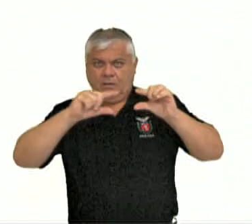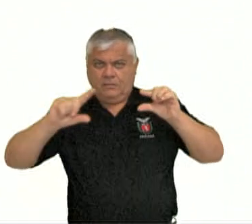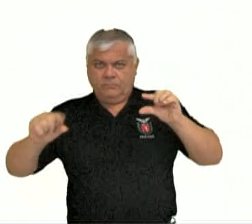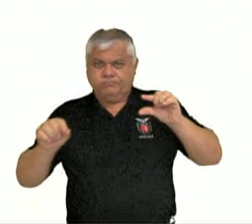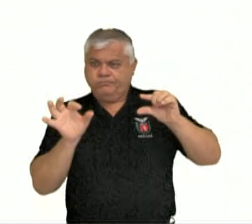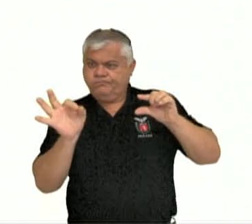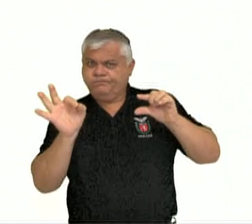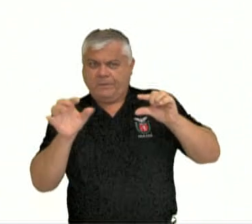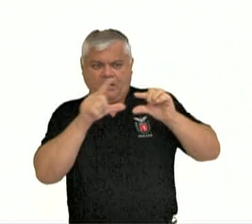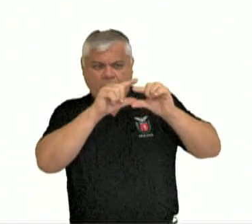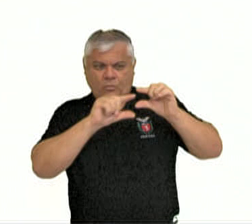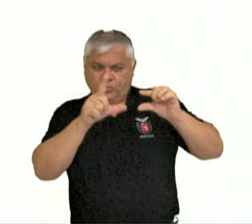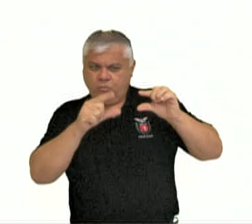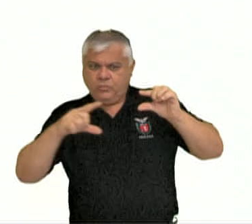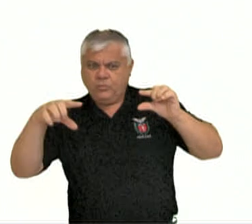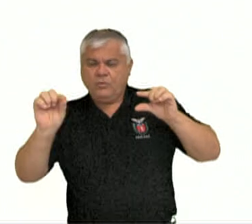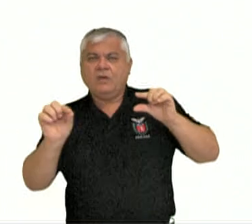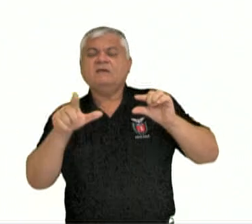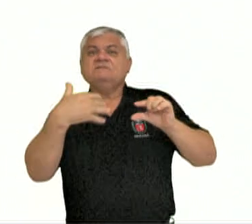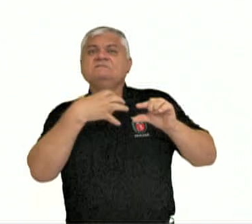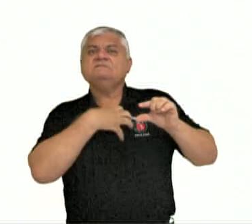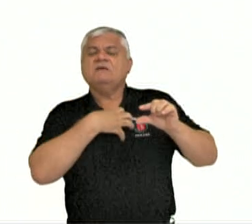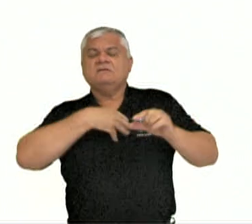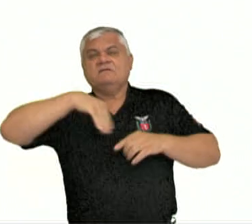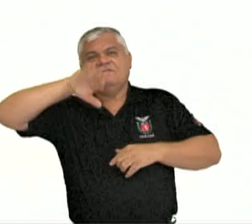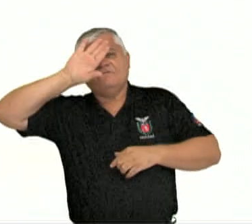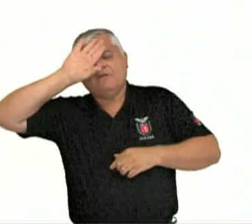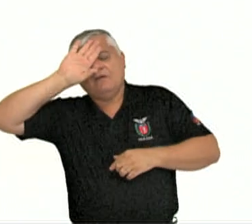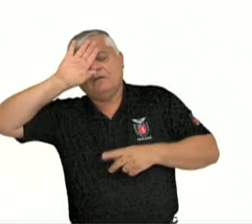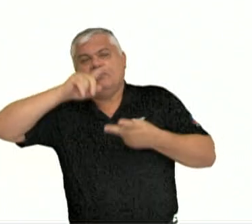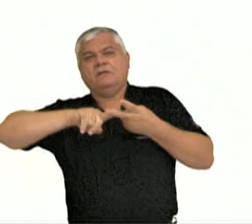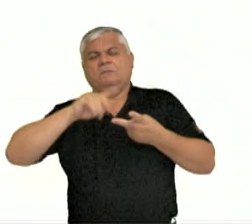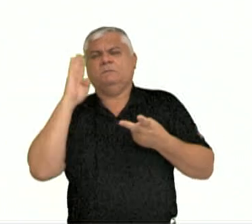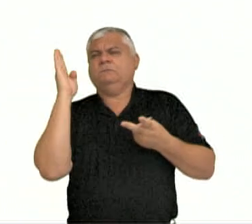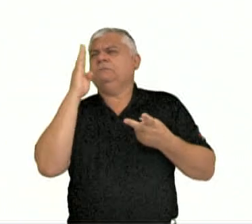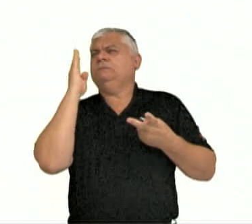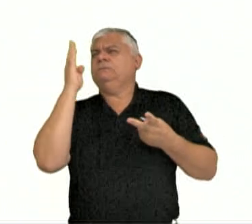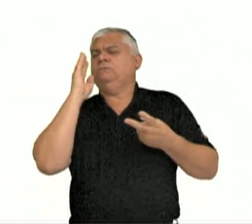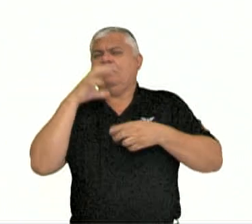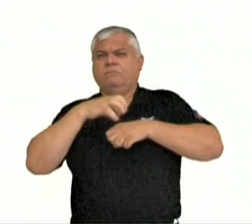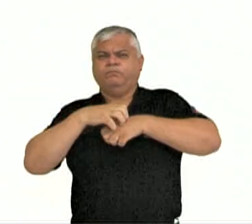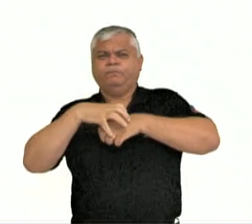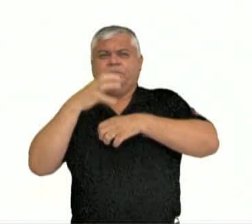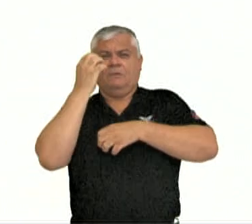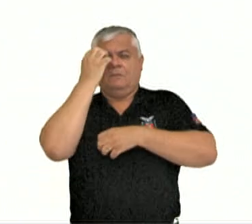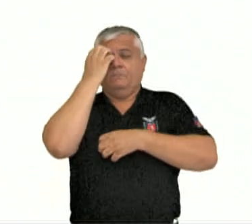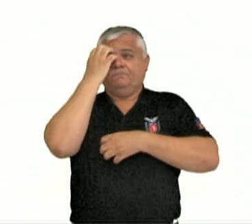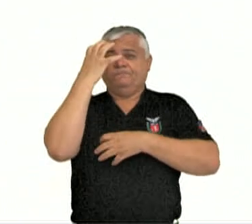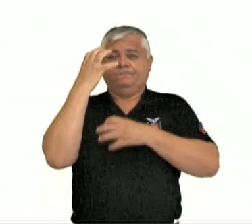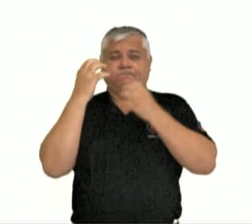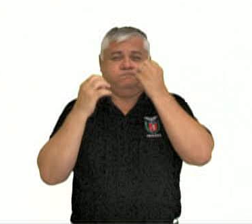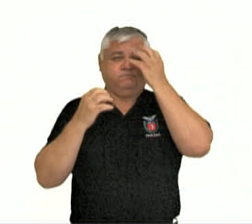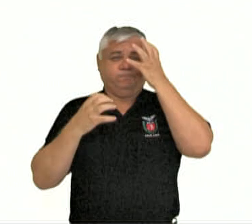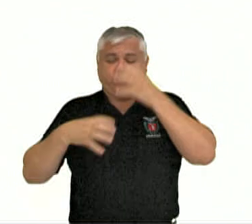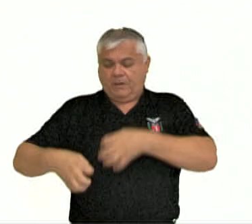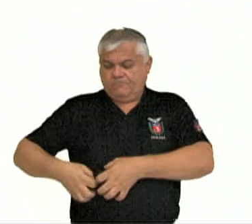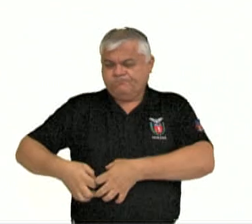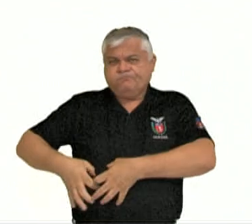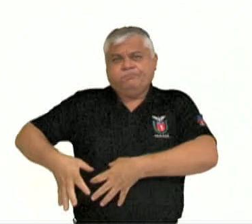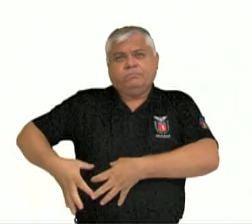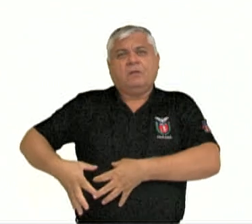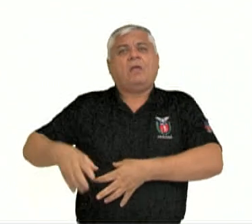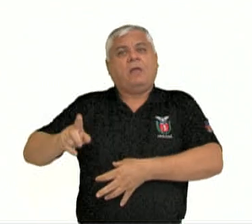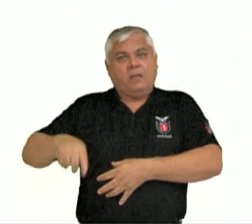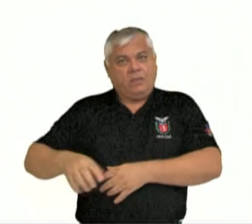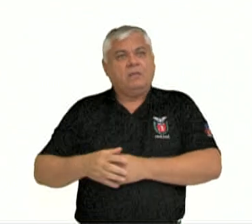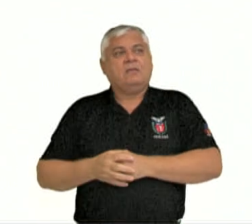muito grande. Sintomas: febre, mal-estar, inchaço de um olho, inchaço do fígado e baço.